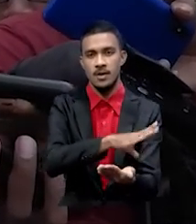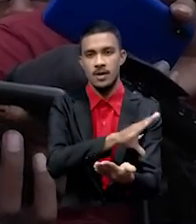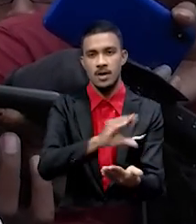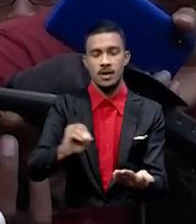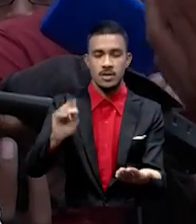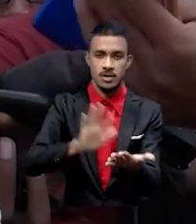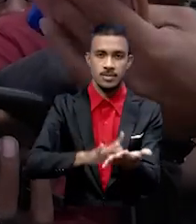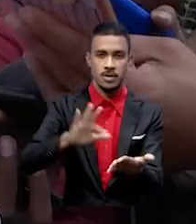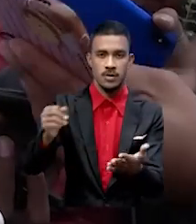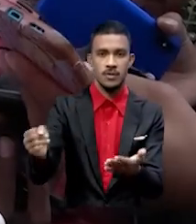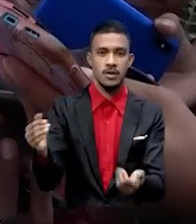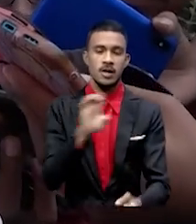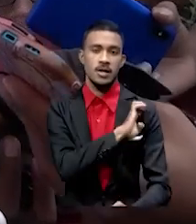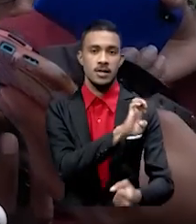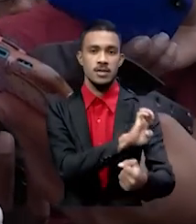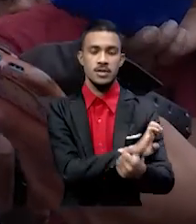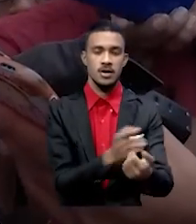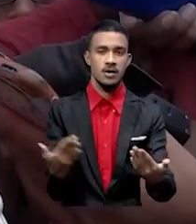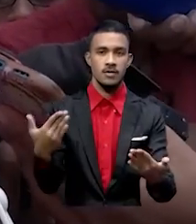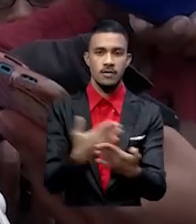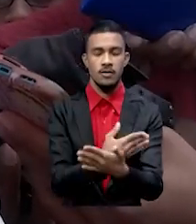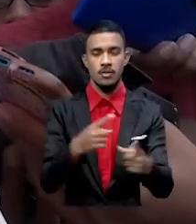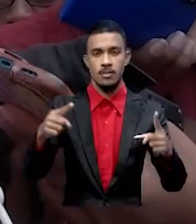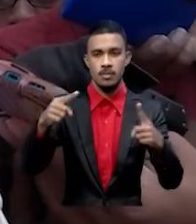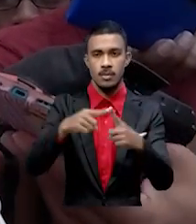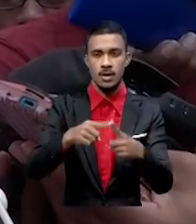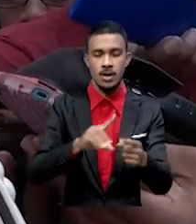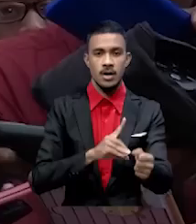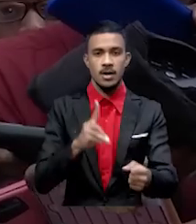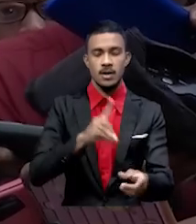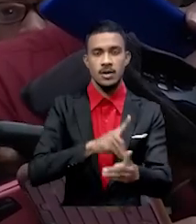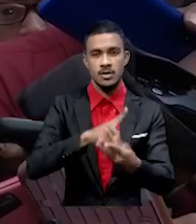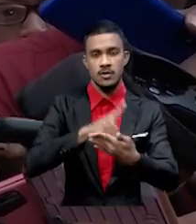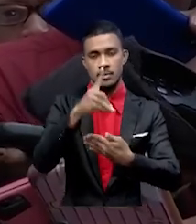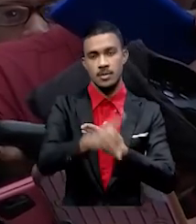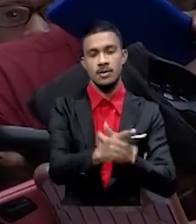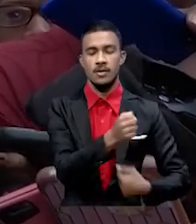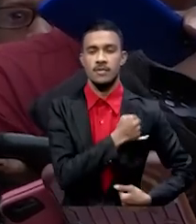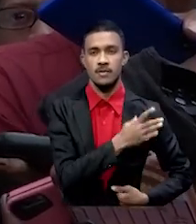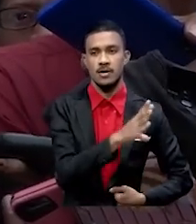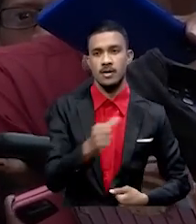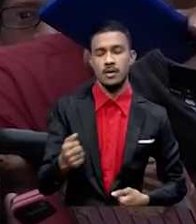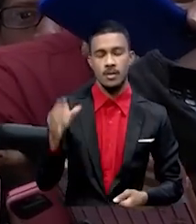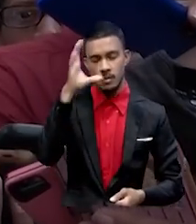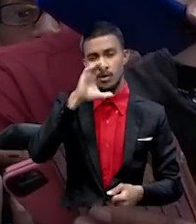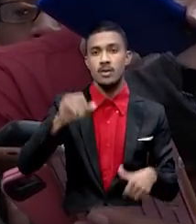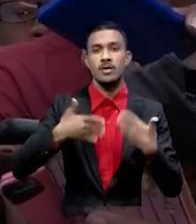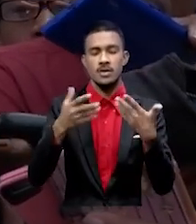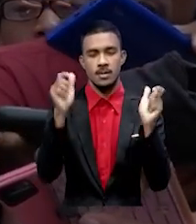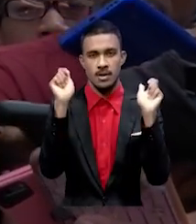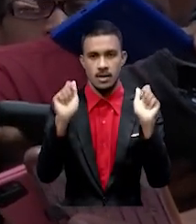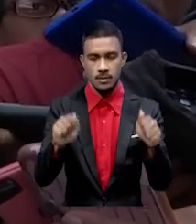perspectivas, energia fom para desenvolvimento FFDT linha rássica. E nia buca articula o insama